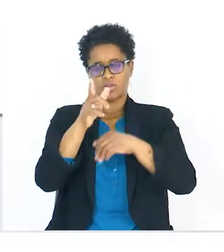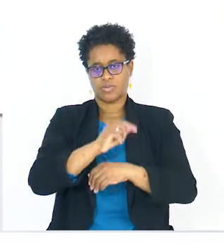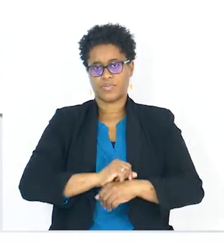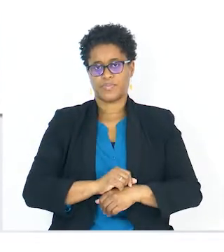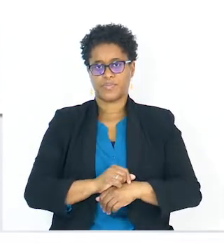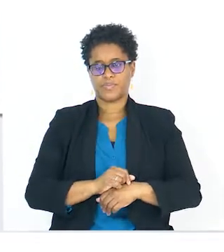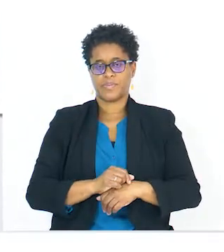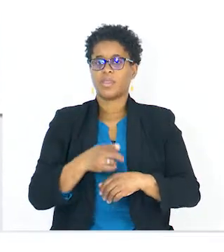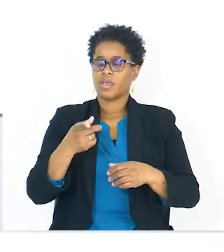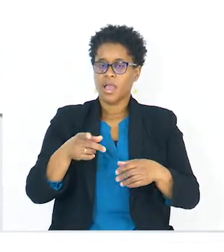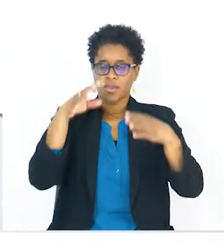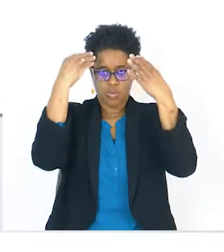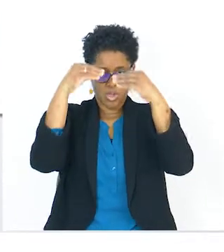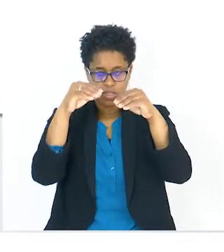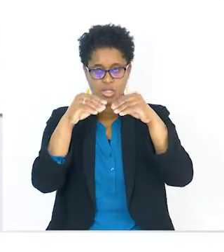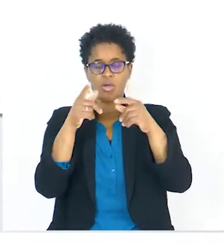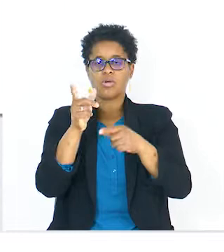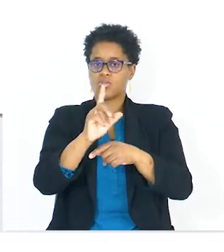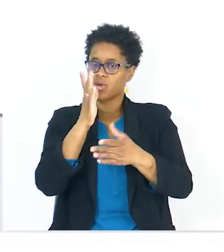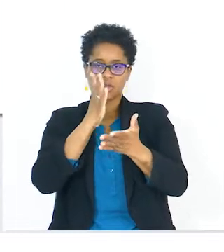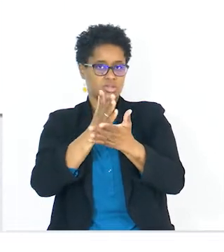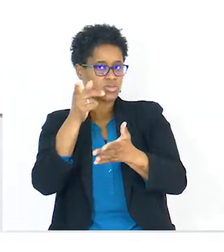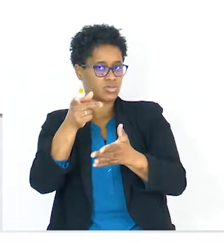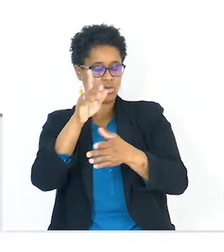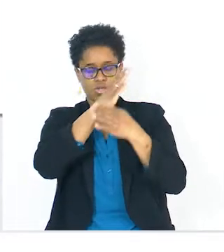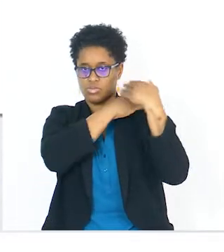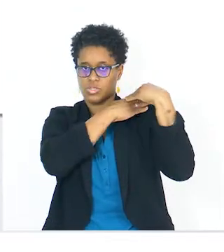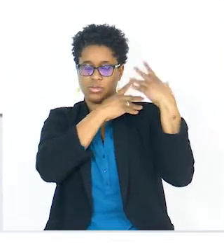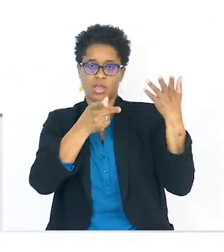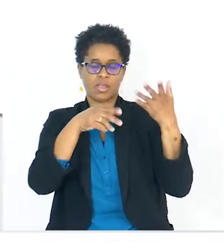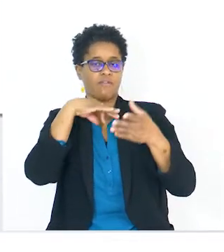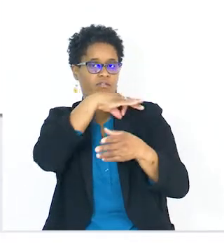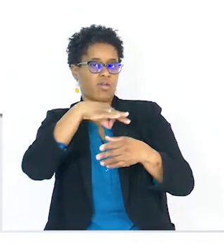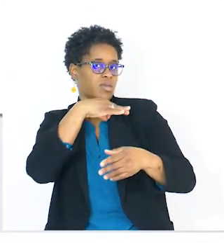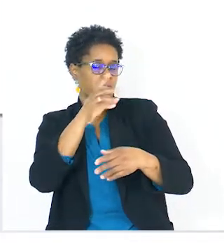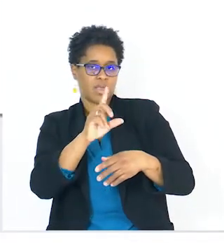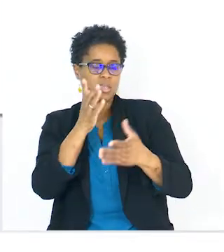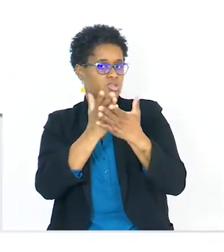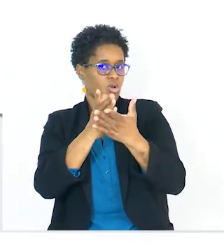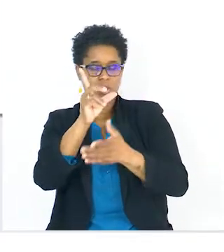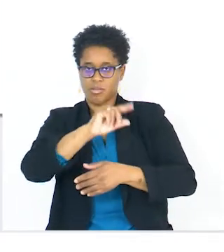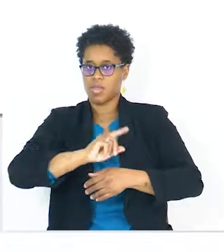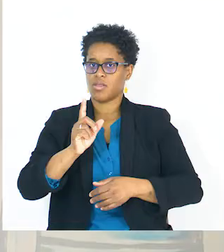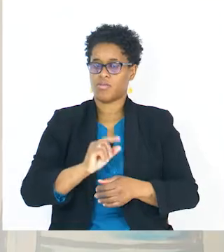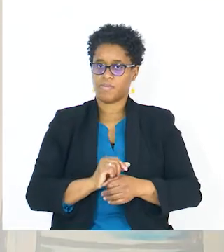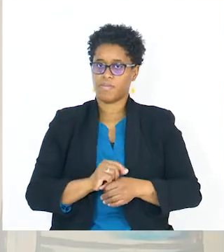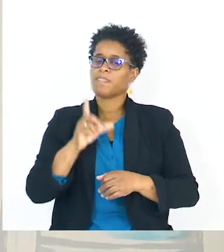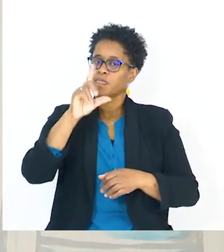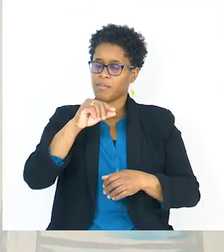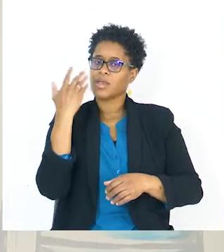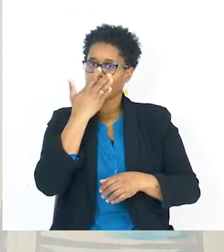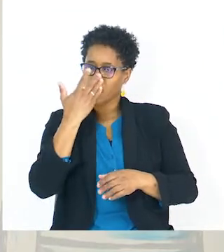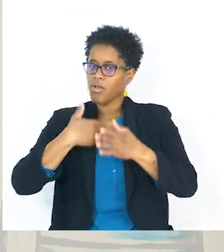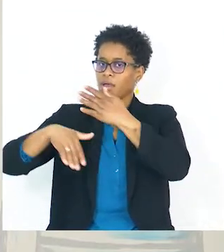formação. A educação não é somente responsabilidade da família e da escola. Na